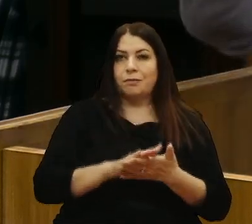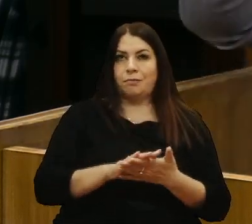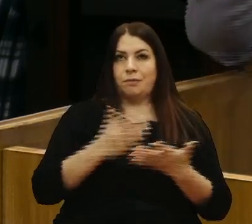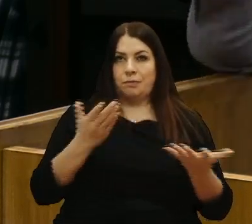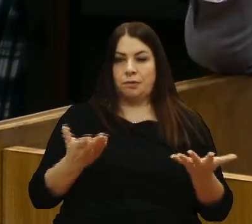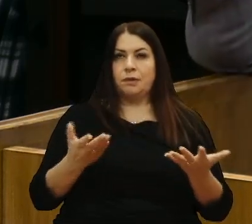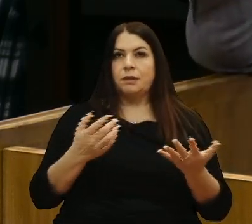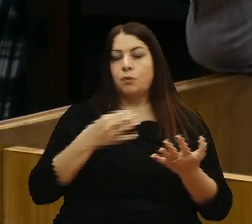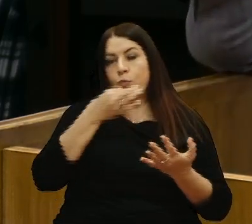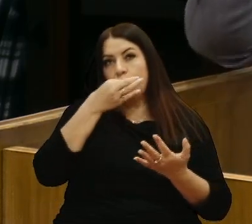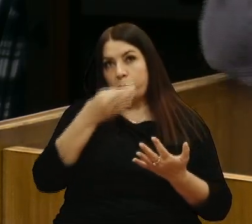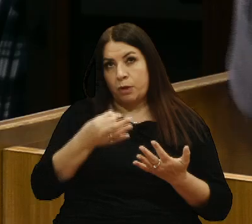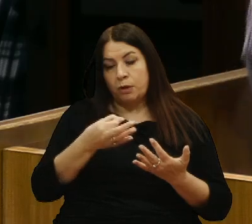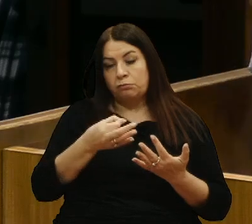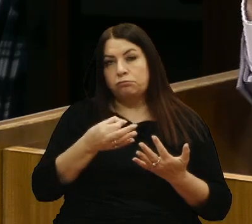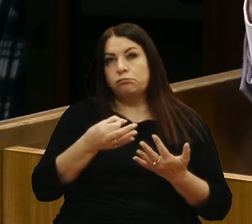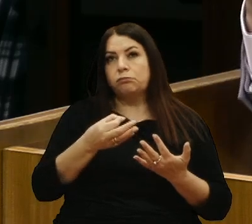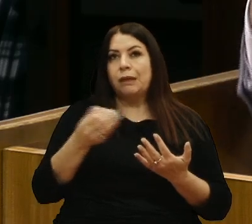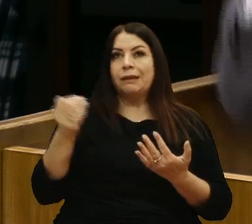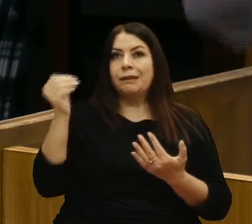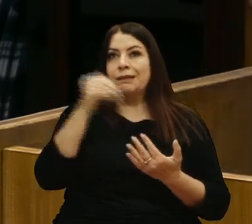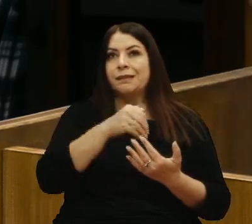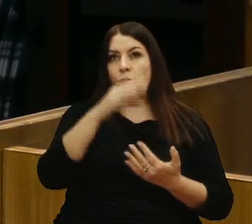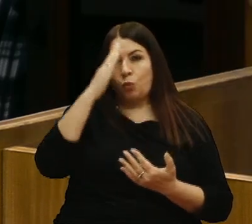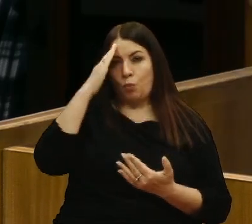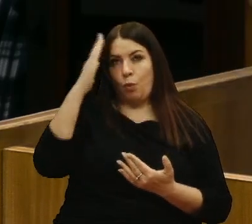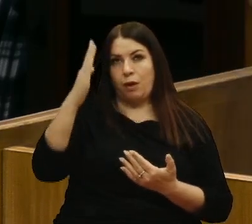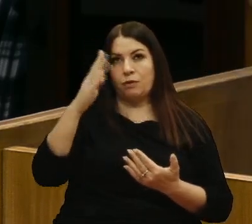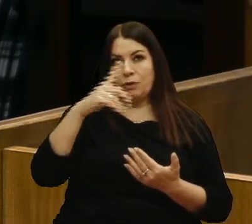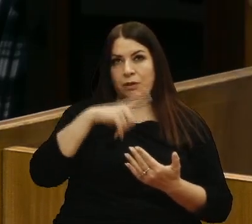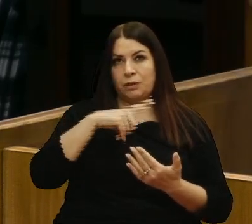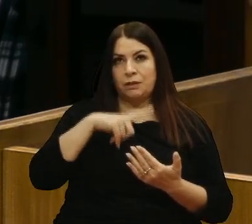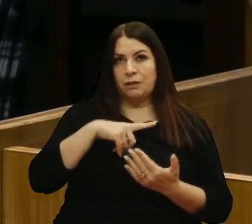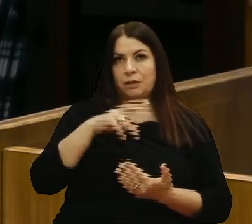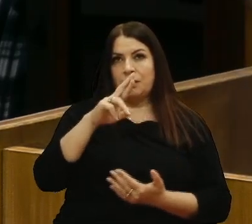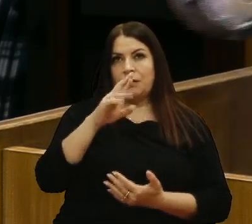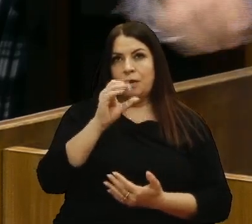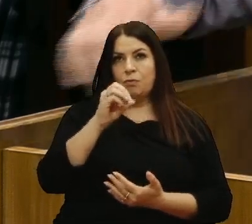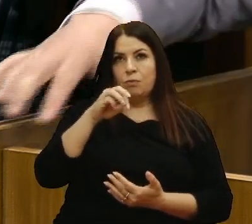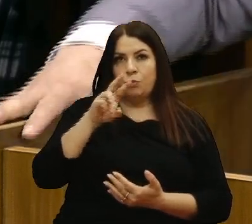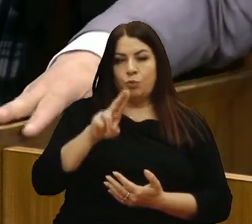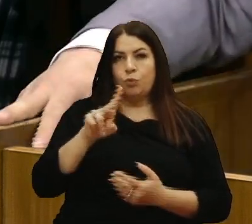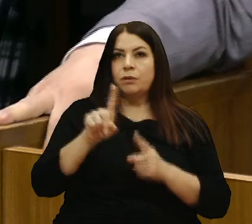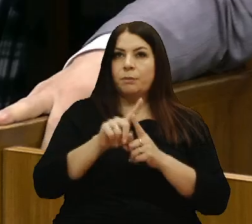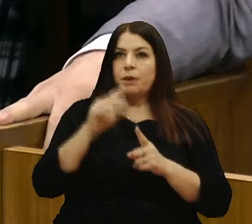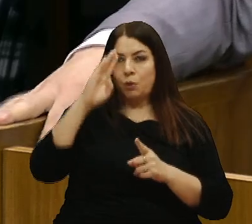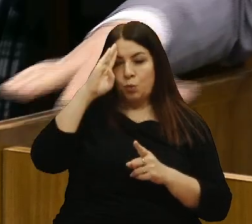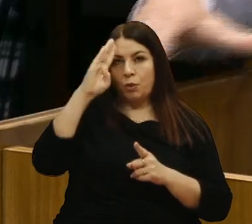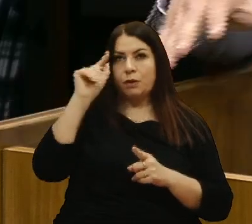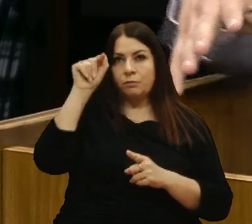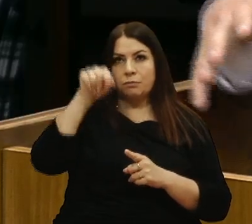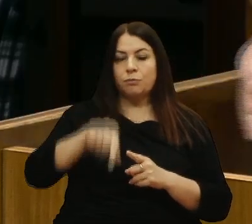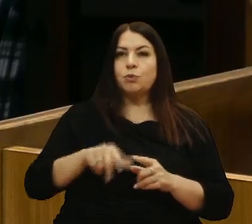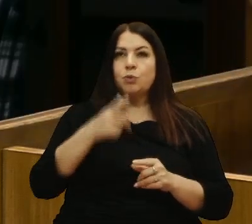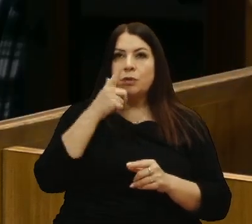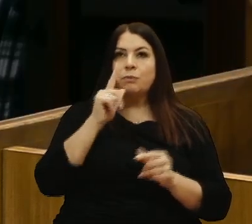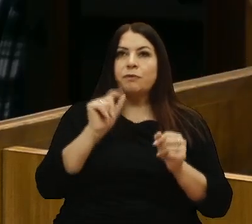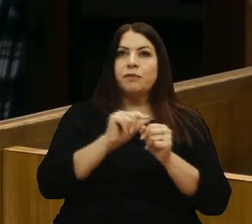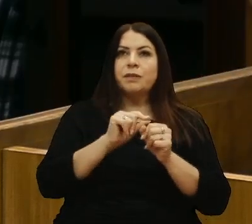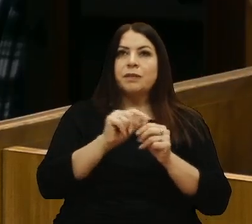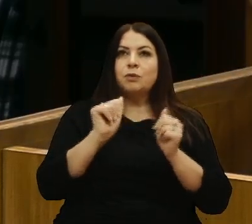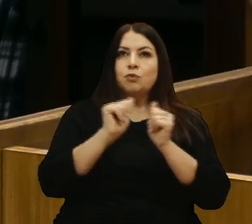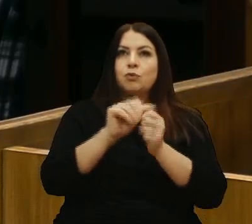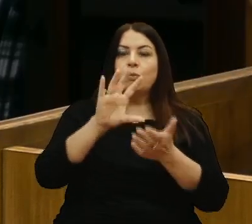Então eu sugeri trazer a guarda para cá, já que nós já temos a Romu aqui em cima, traz a guarda lá para baixo, a gente consegue fazer o Parque